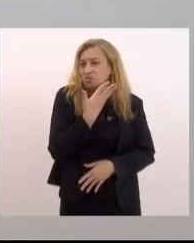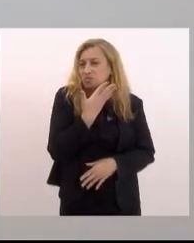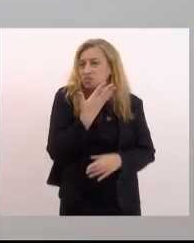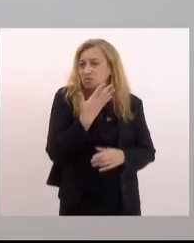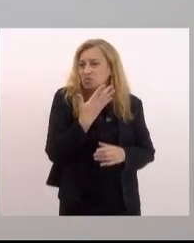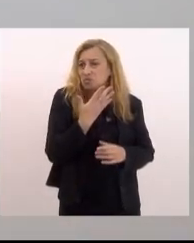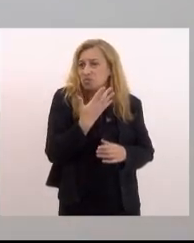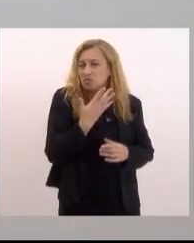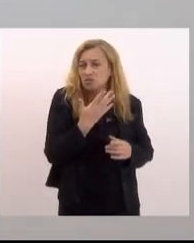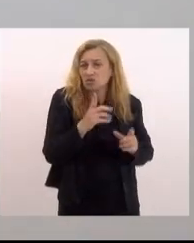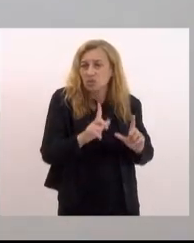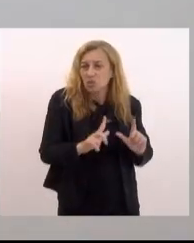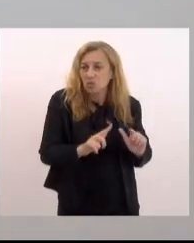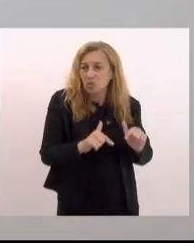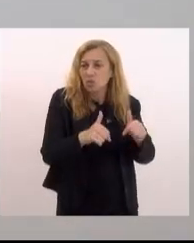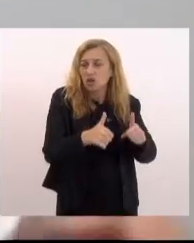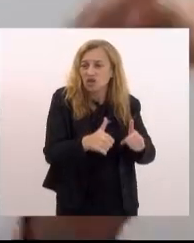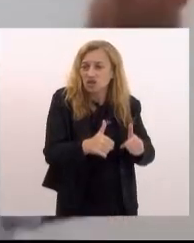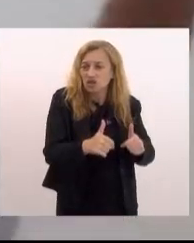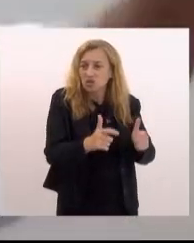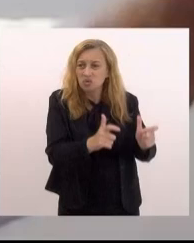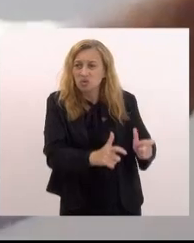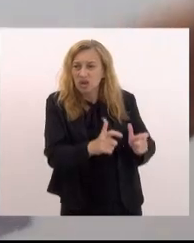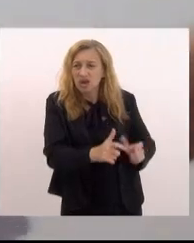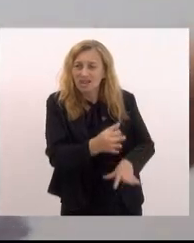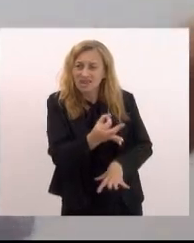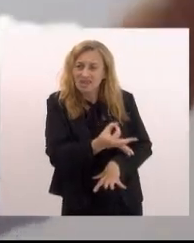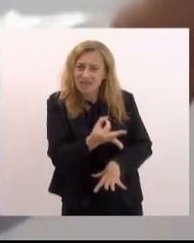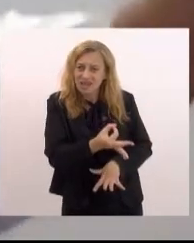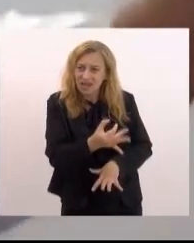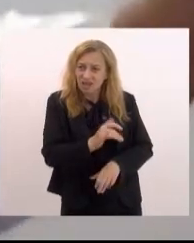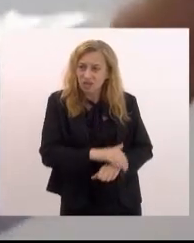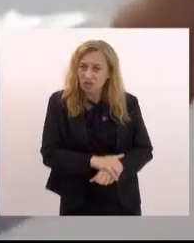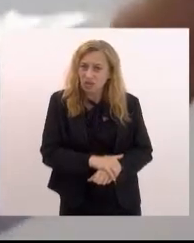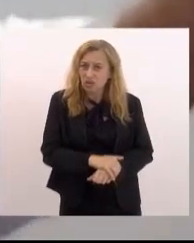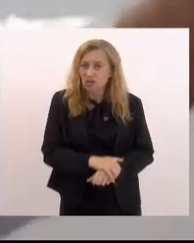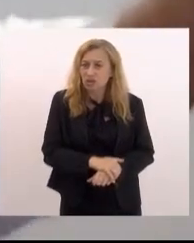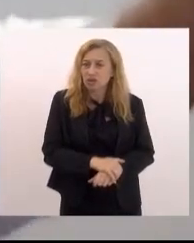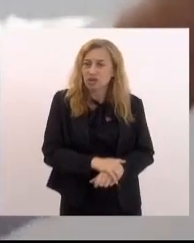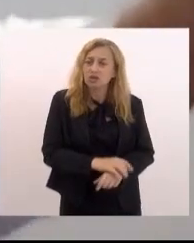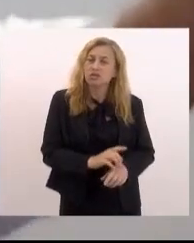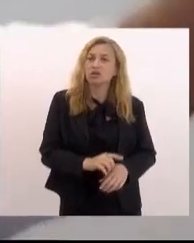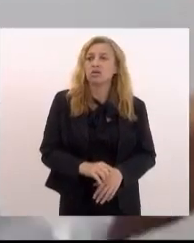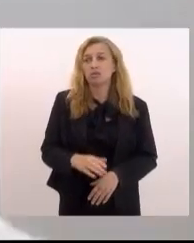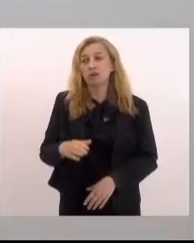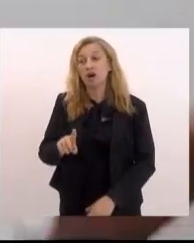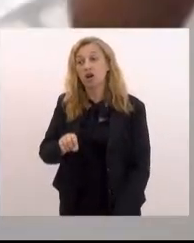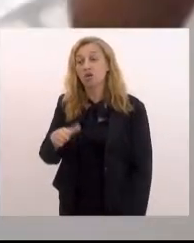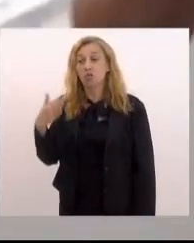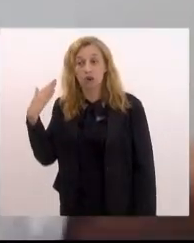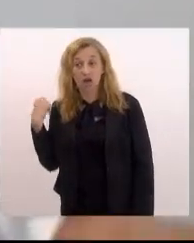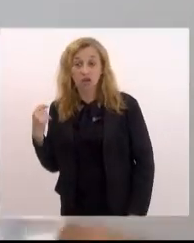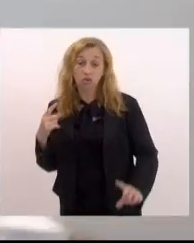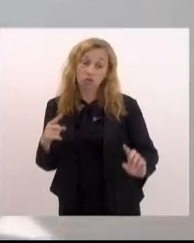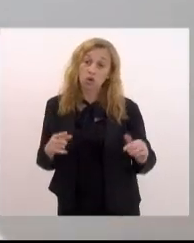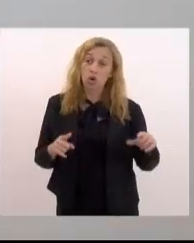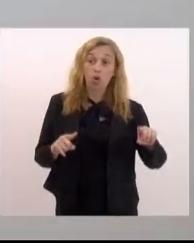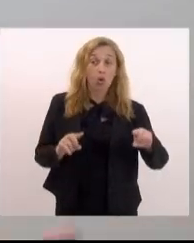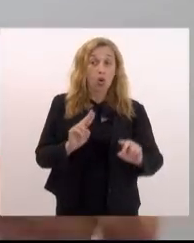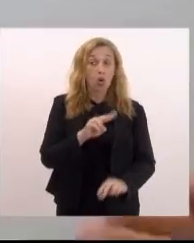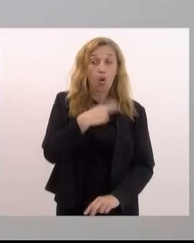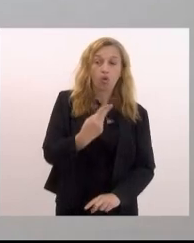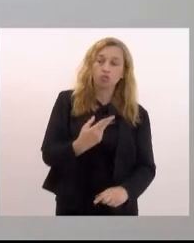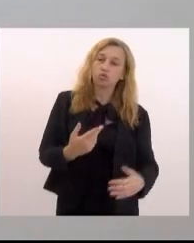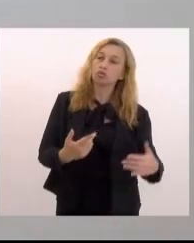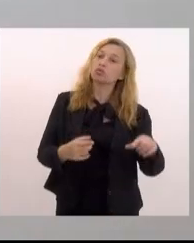forma ordenada das suas margens, tanto para um lado como para o outro, e com